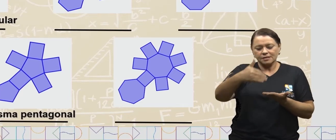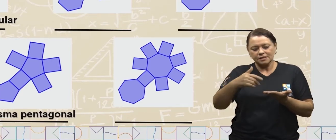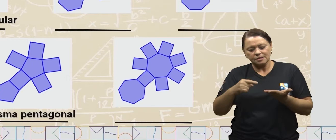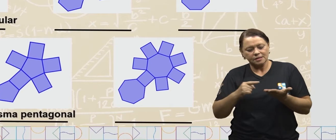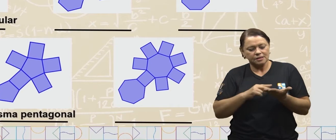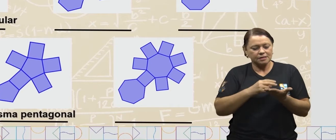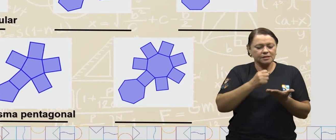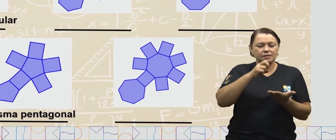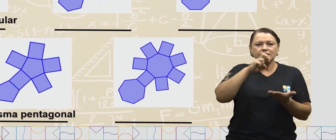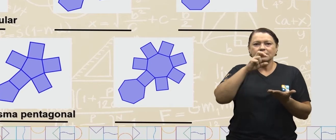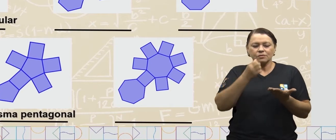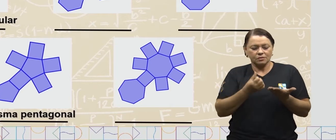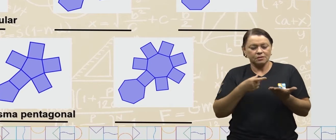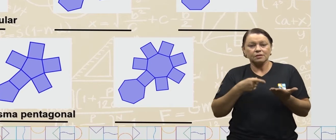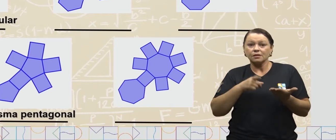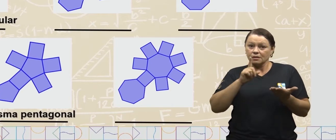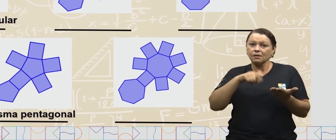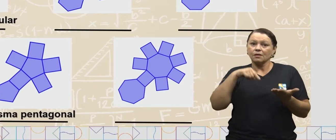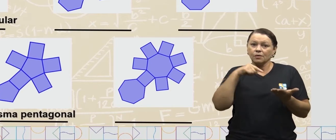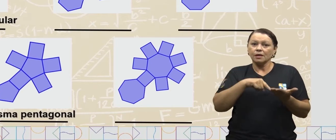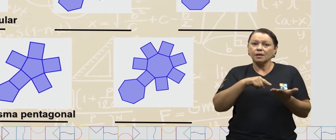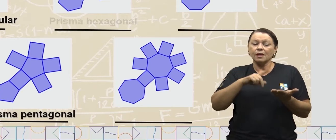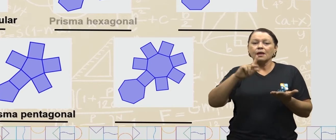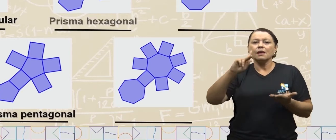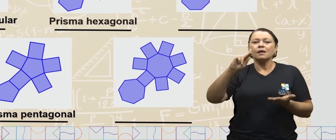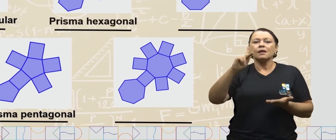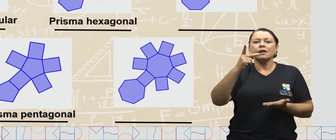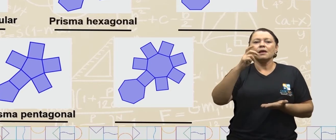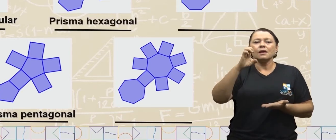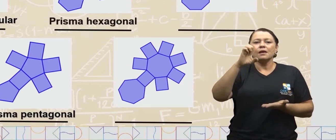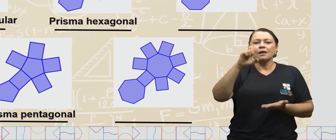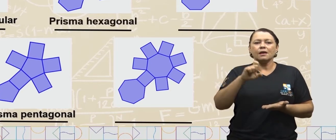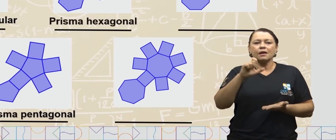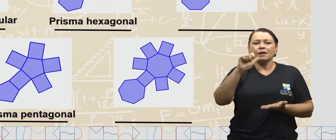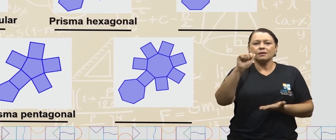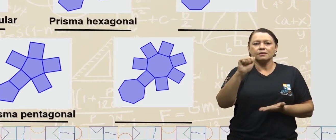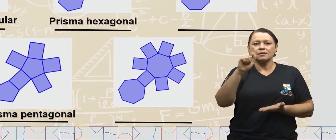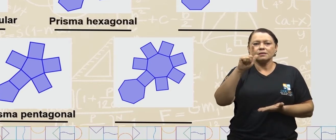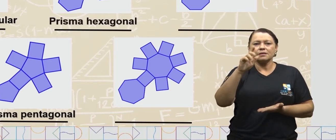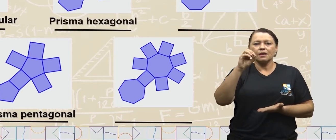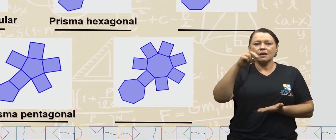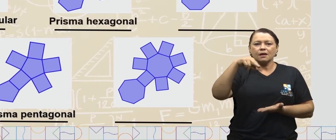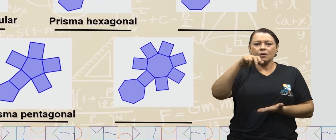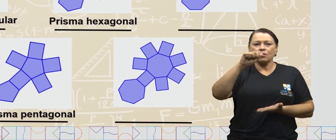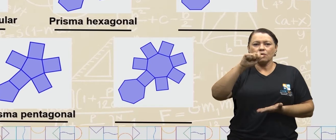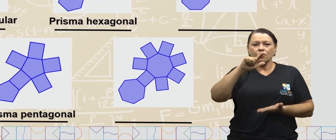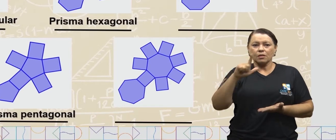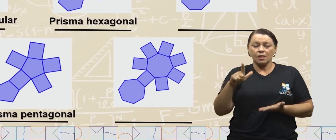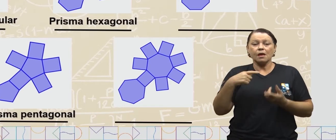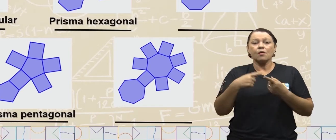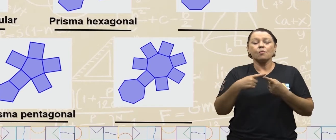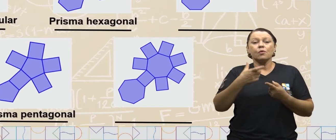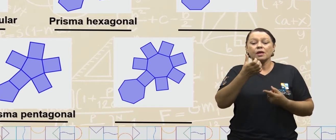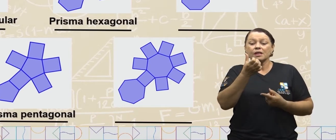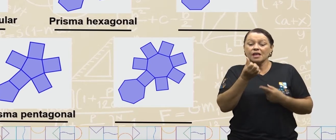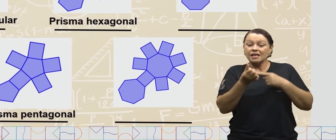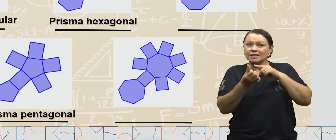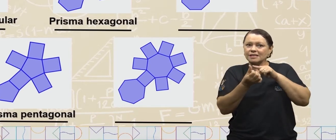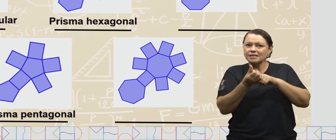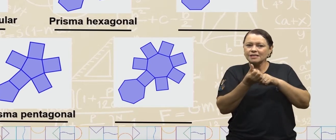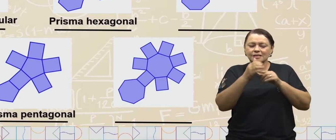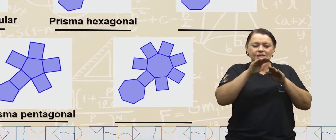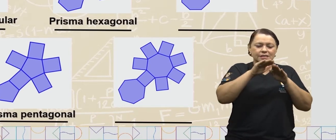seja, este prisma é chamado de prisma hexagonal. Bom, se ele tem 6 lados e é um